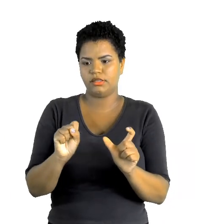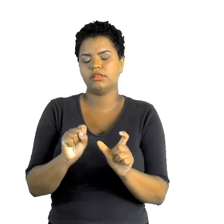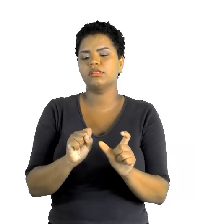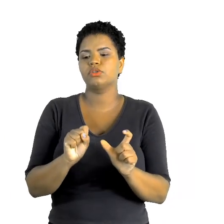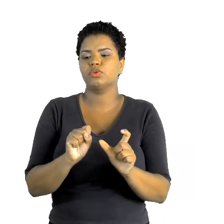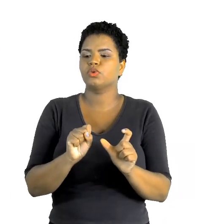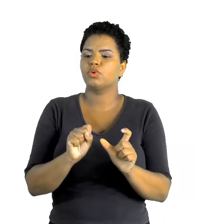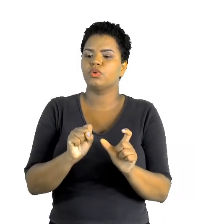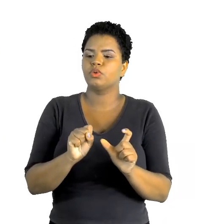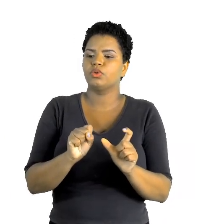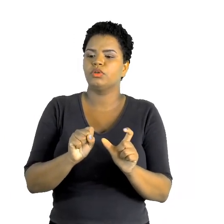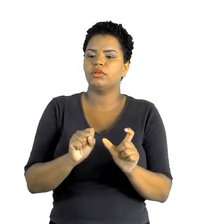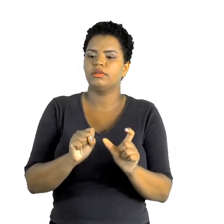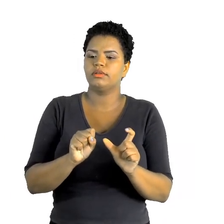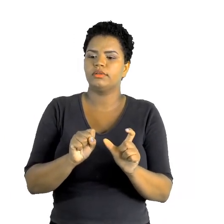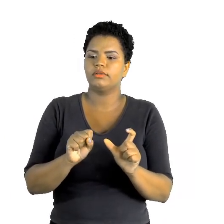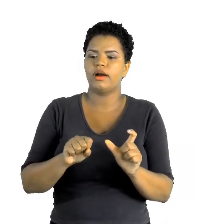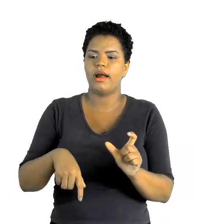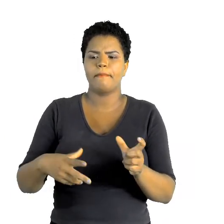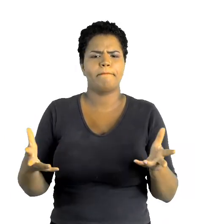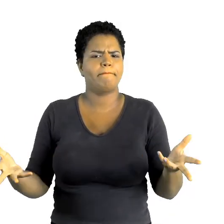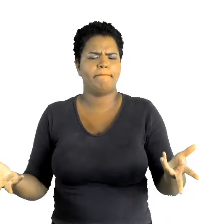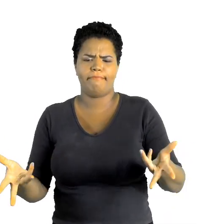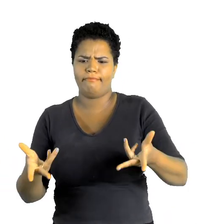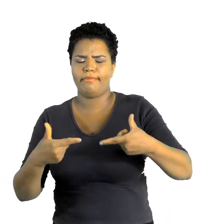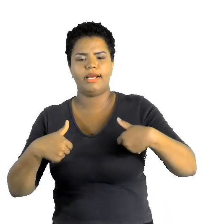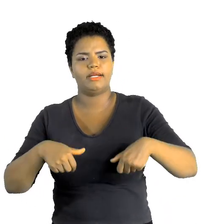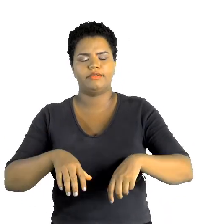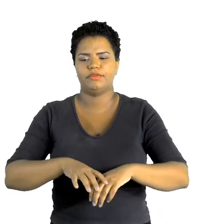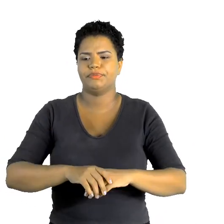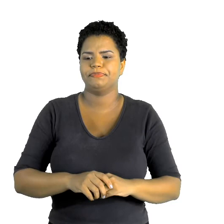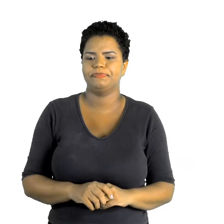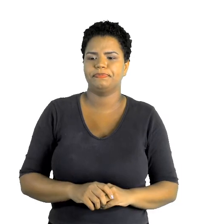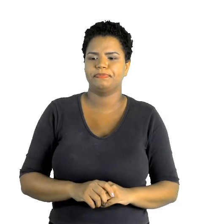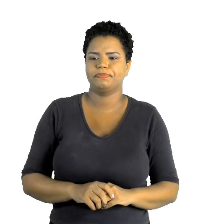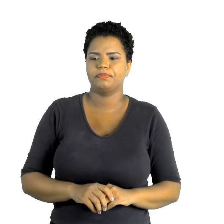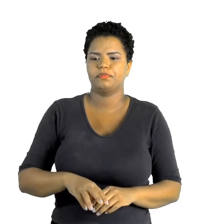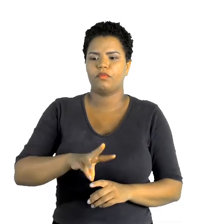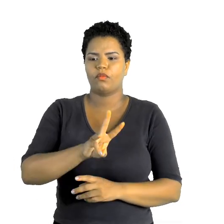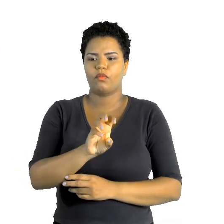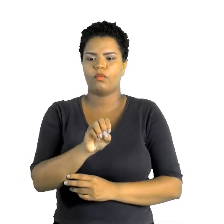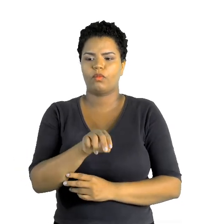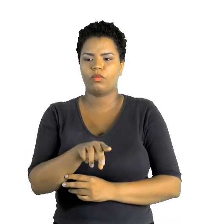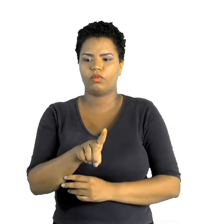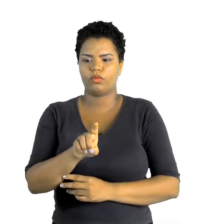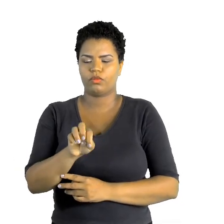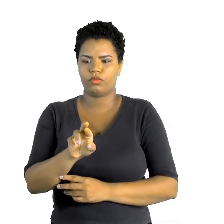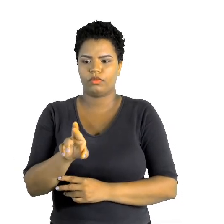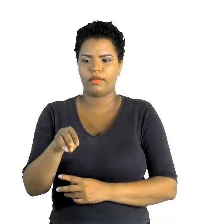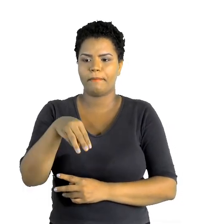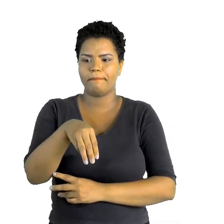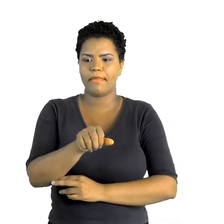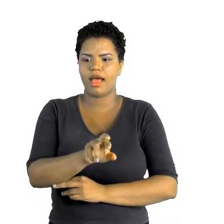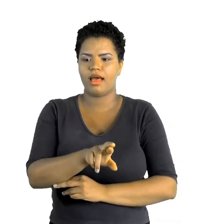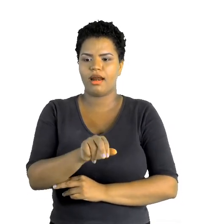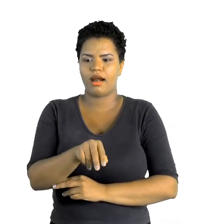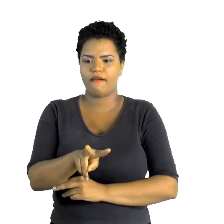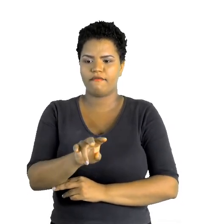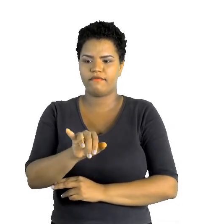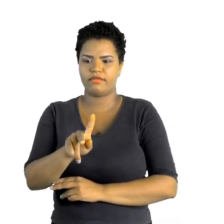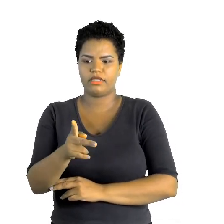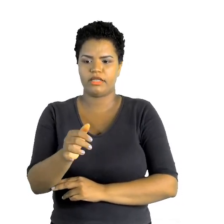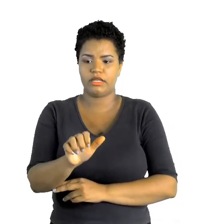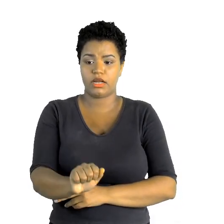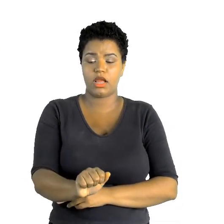sufixação que ficou maravilhoso, ok? Então, wonder, maravilha, e wonderful, maravilhoso, ok,